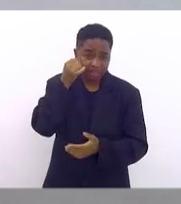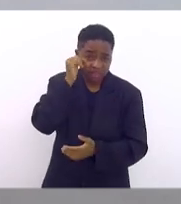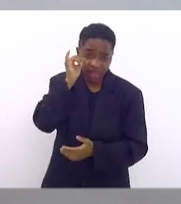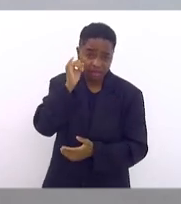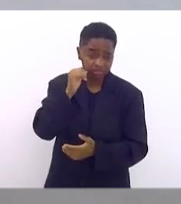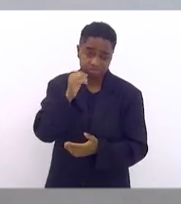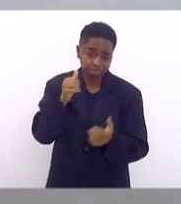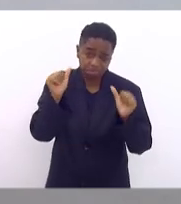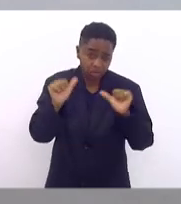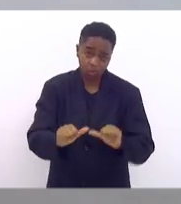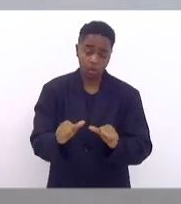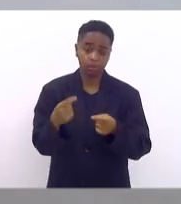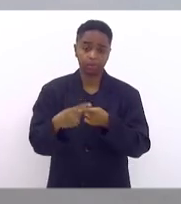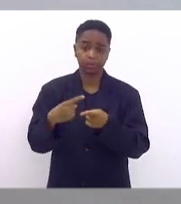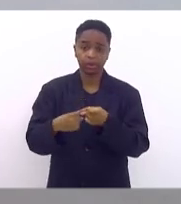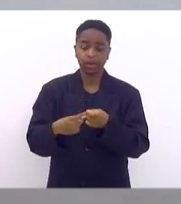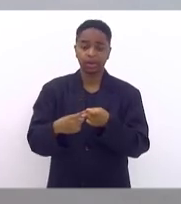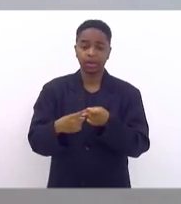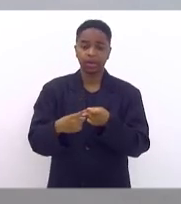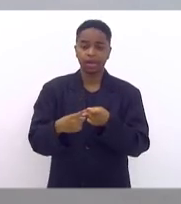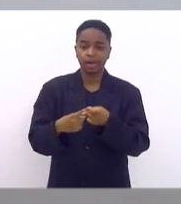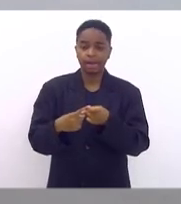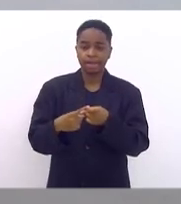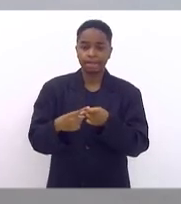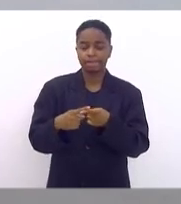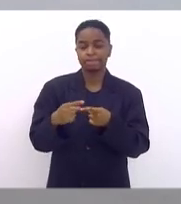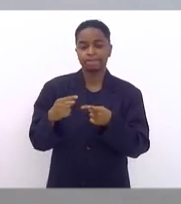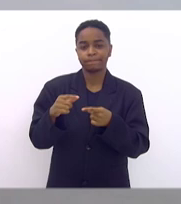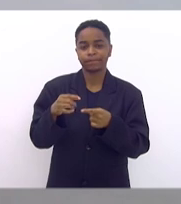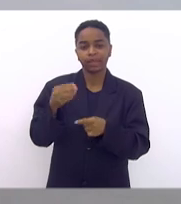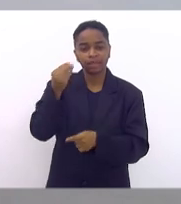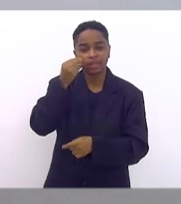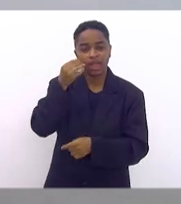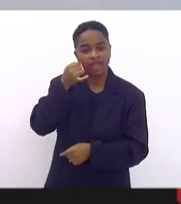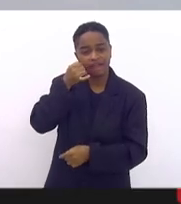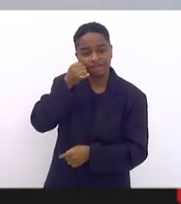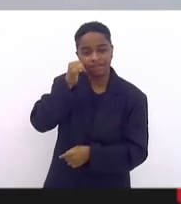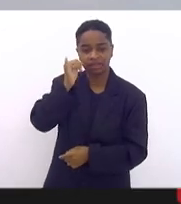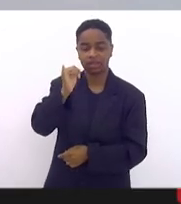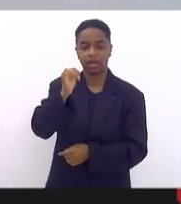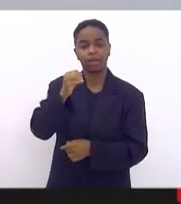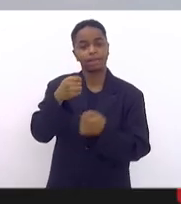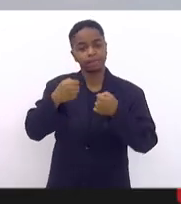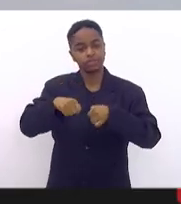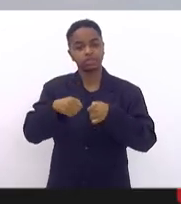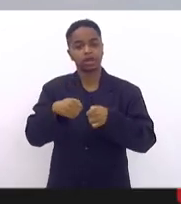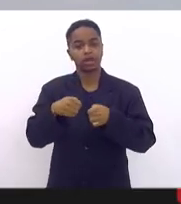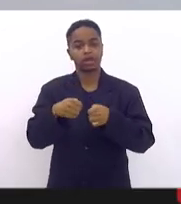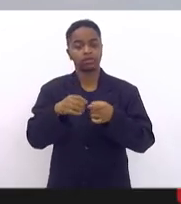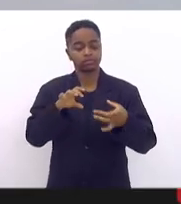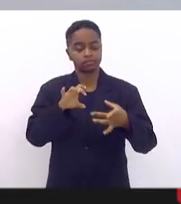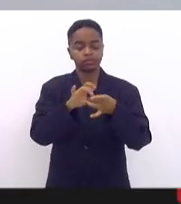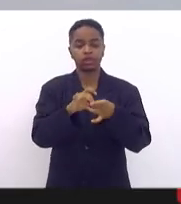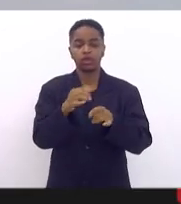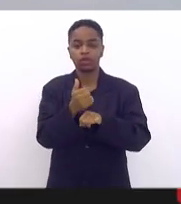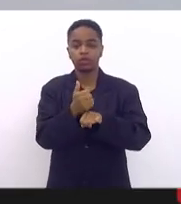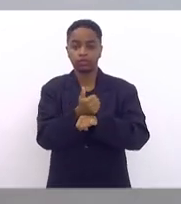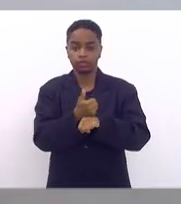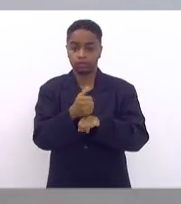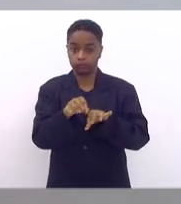a prevenção, ela depende tanto da formação do profissional, como também depende